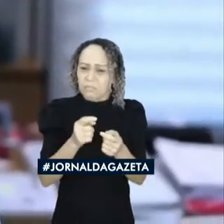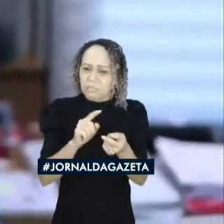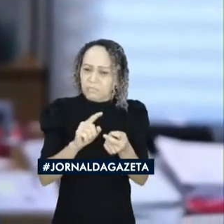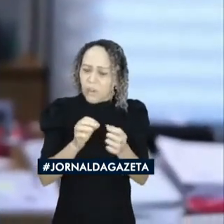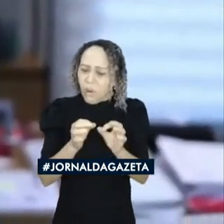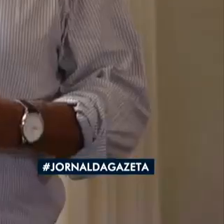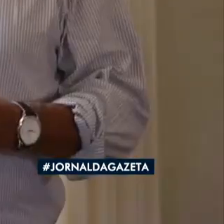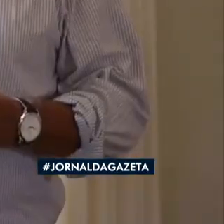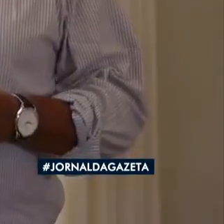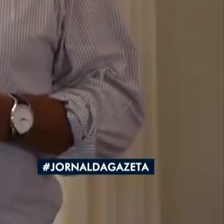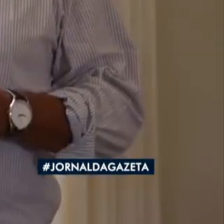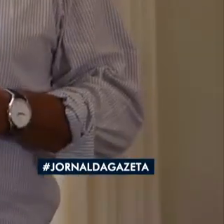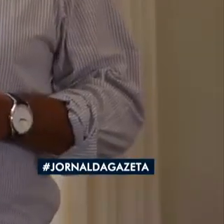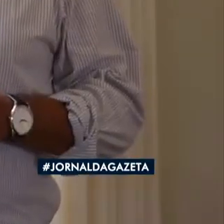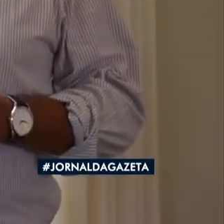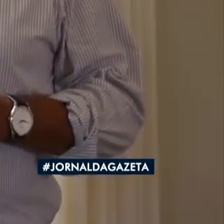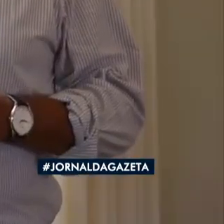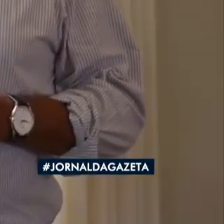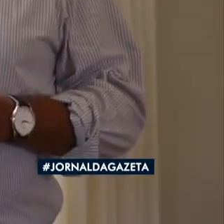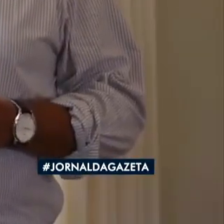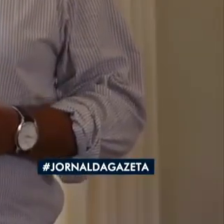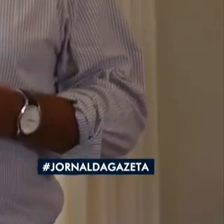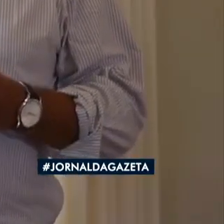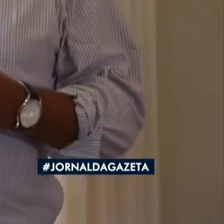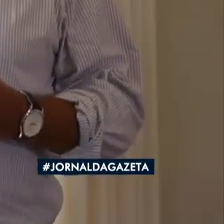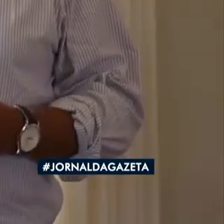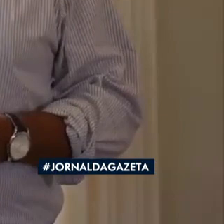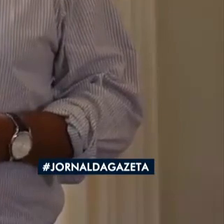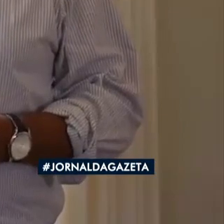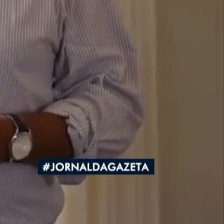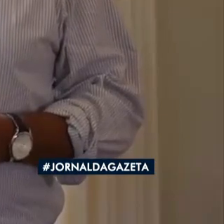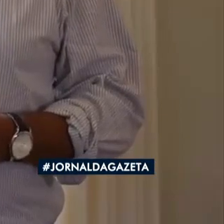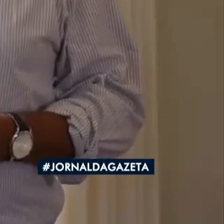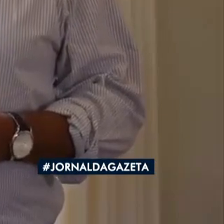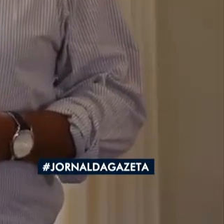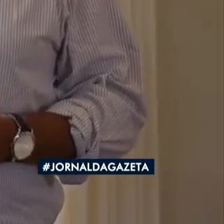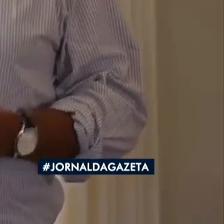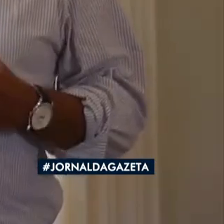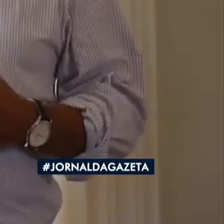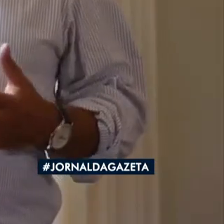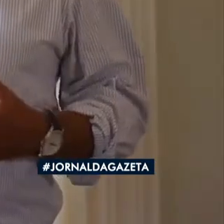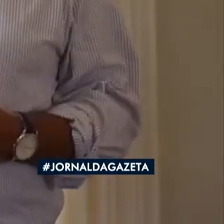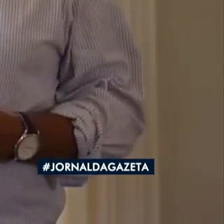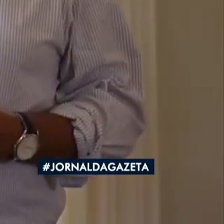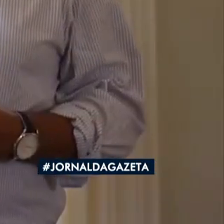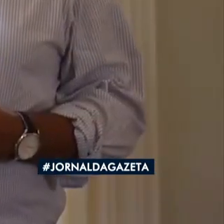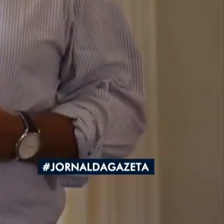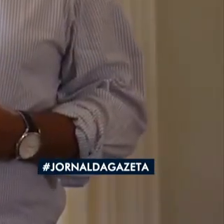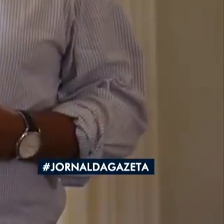de colocar dinheiro na educação. Hoje o petista recebeu o apoio do primeiro-ministro de Portugal, o